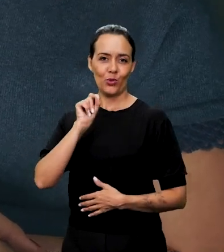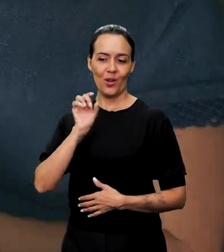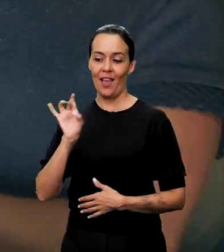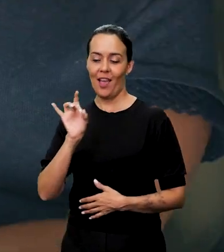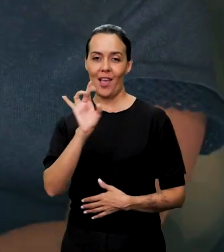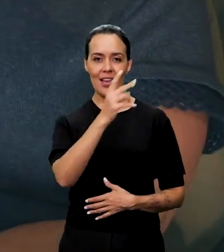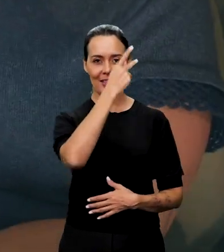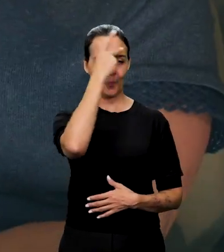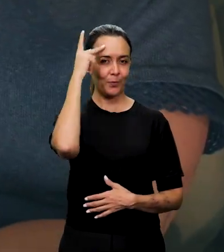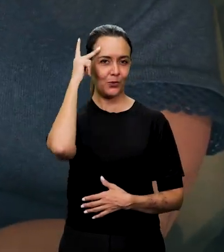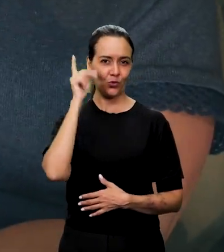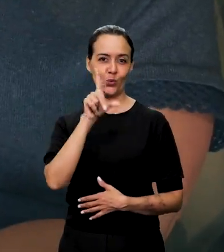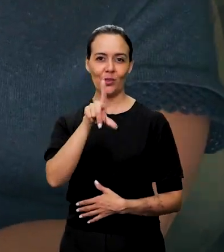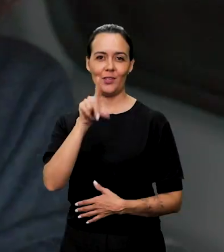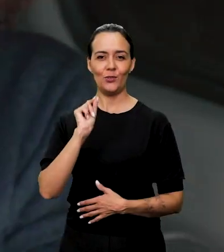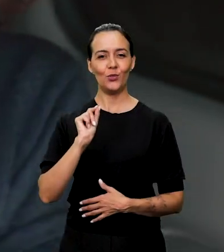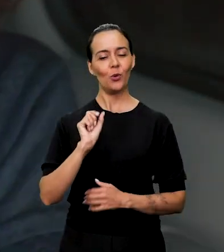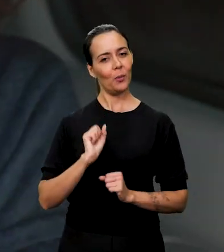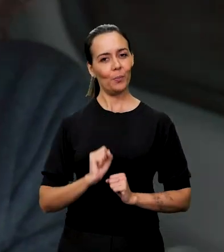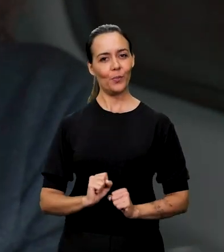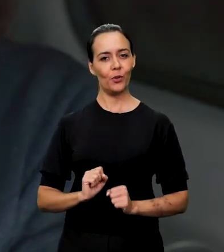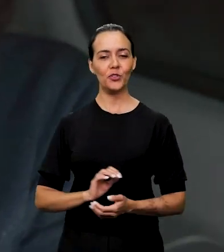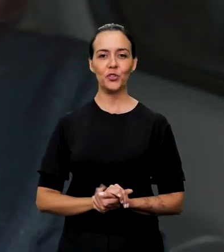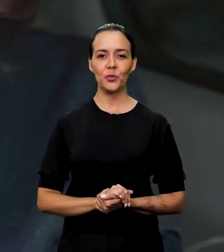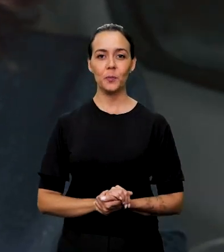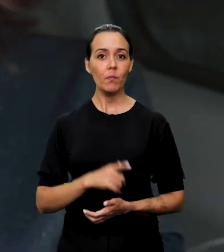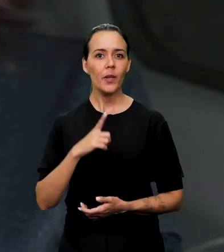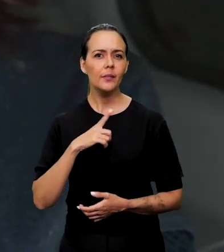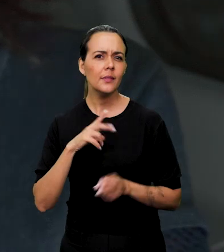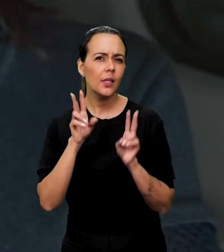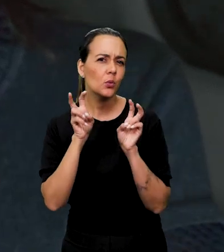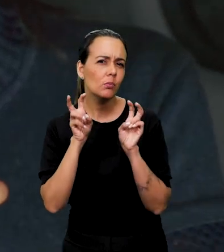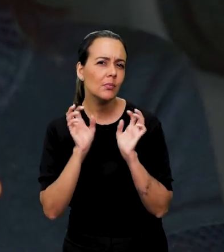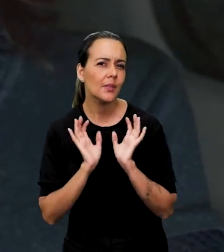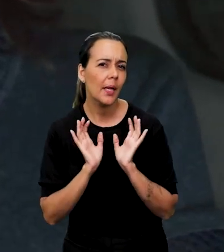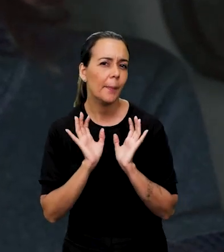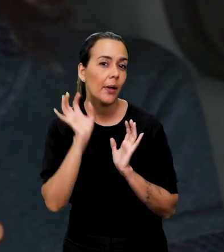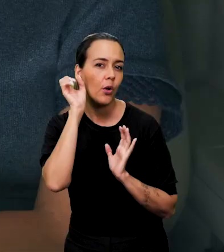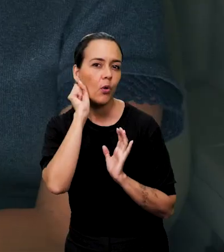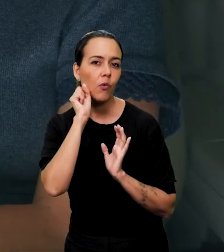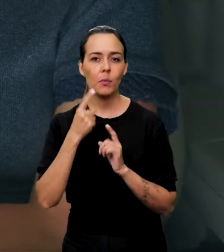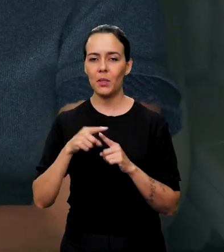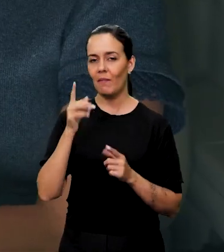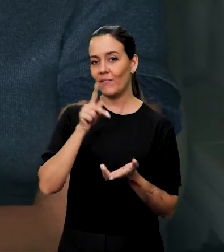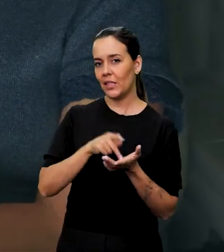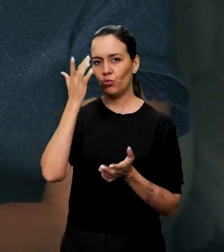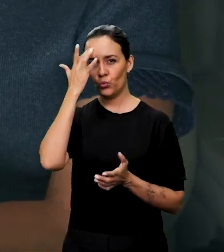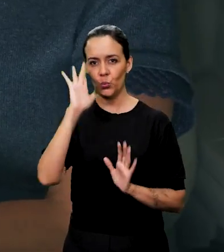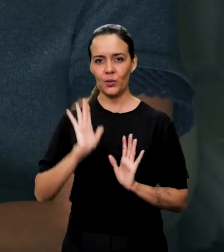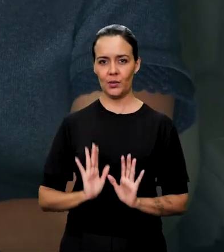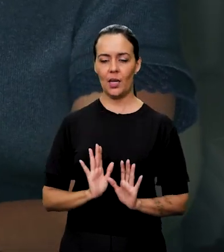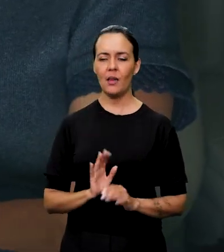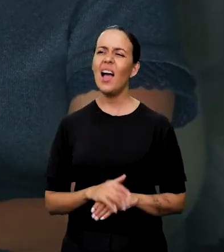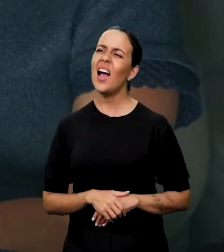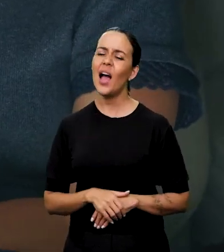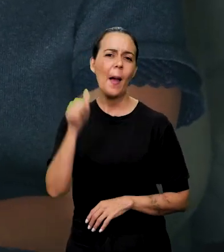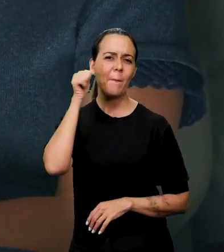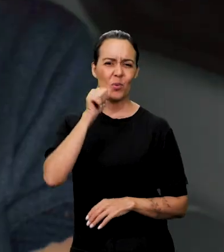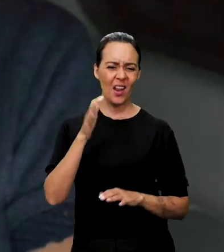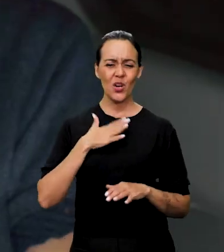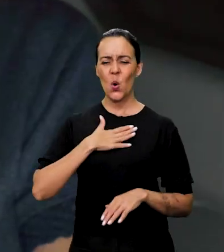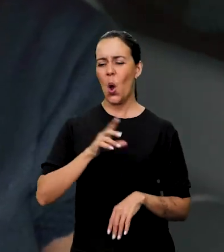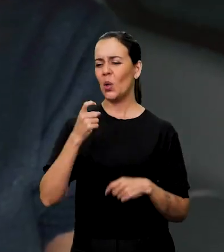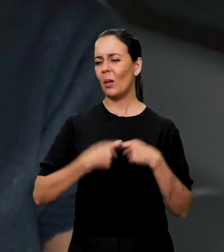mulher. Aliás, tem uma coisa que eu já ouvi falar, não sei se é verdade, né? Que às vezes as mulheres, tem gente que fala assim, mas a mulher não gosta de